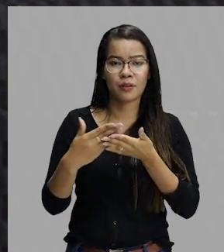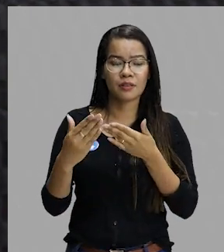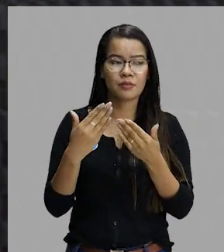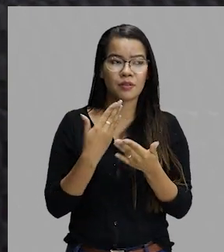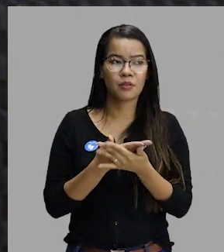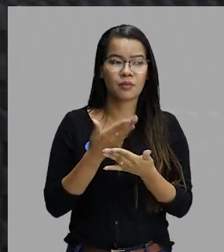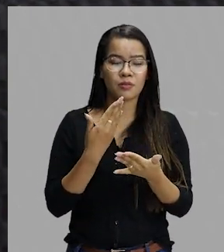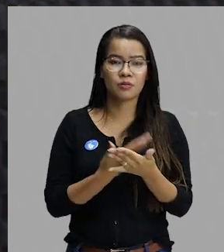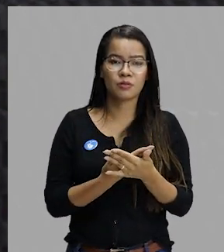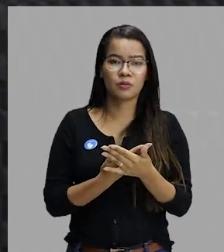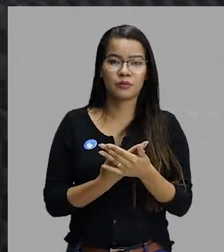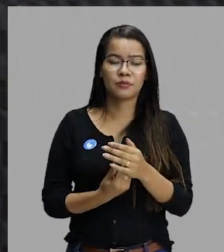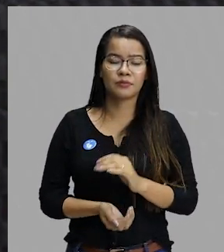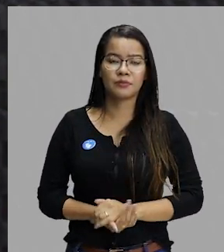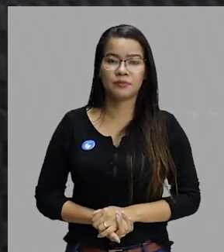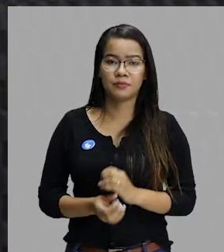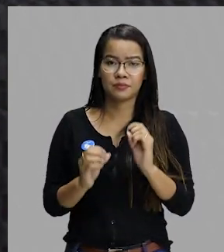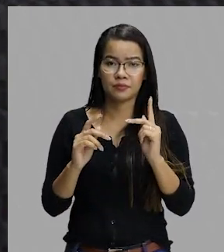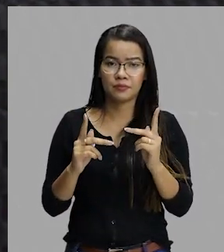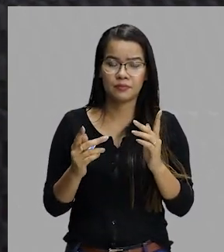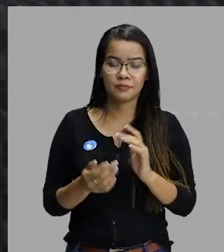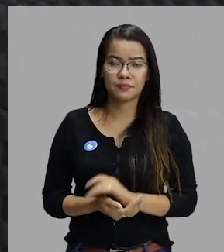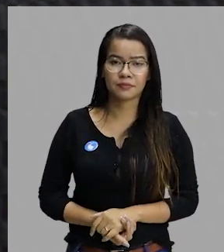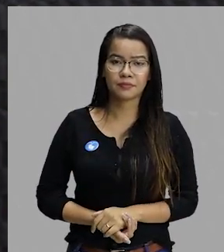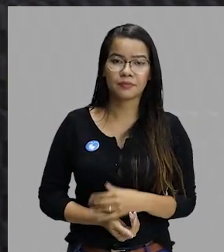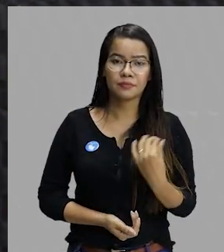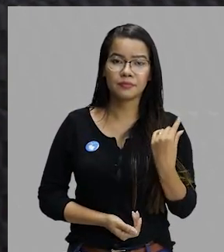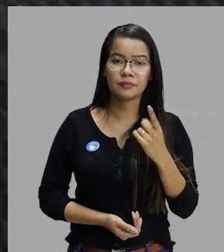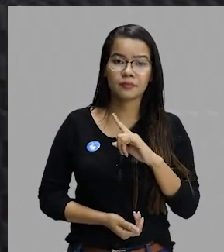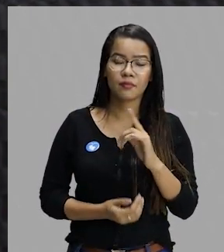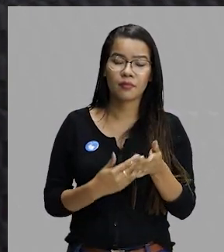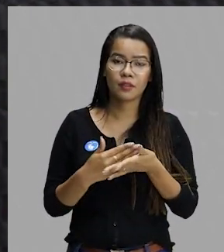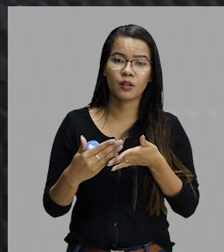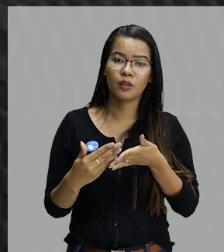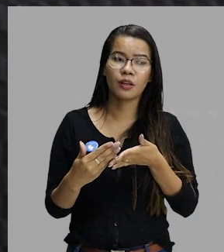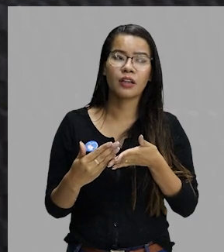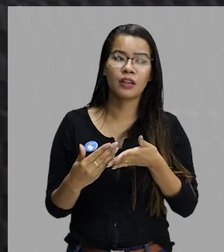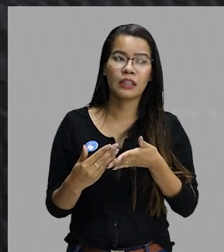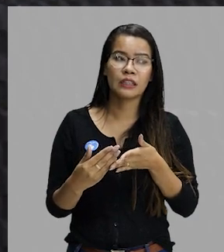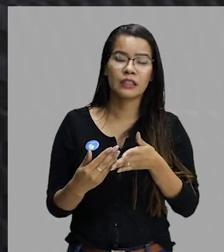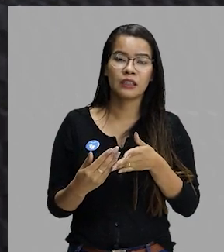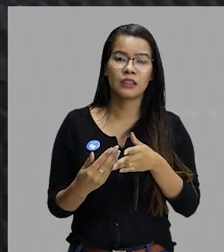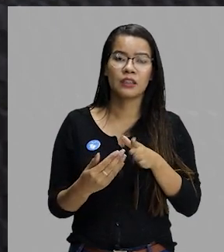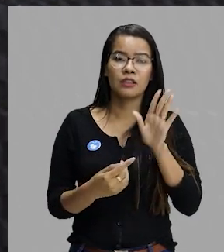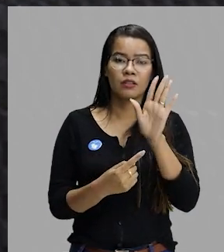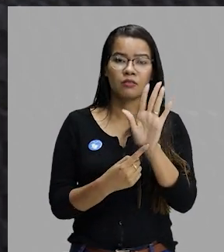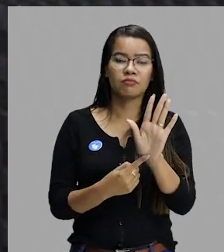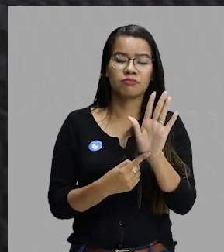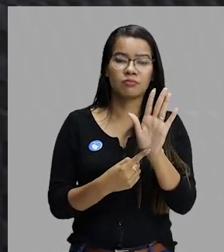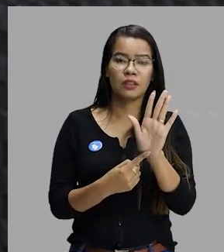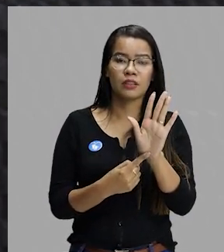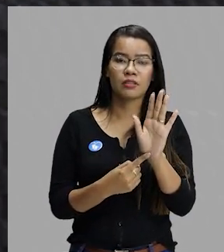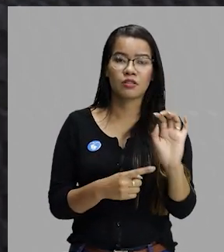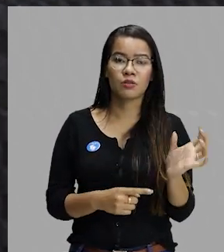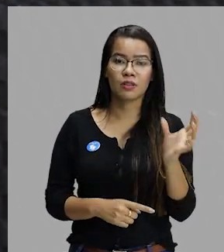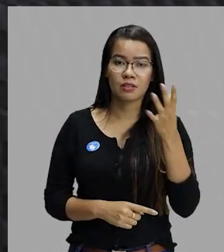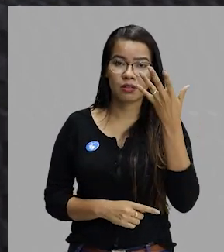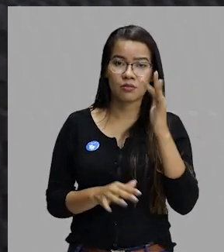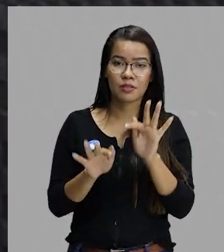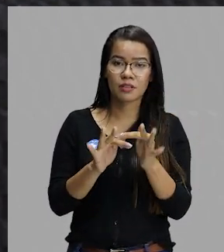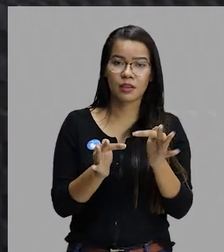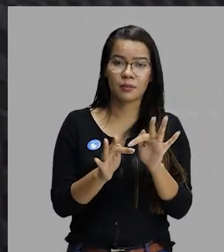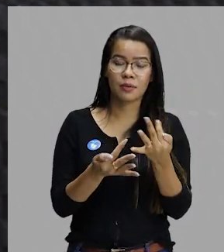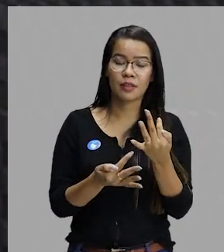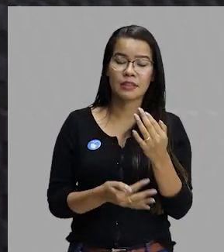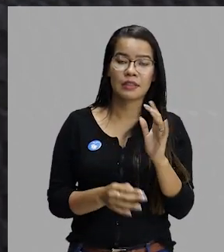estudo desse tipo de função. Olha, para a gente começar, eu coloquei uma pequena situação bastante simples. Tá? Vamos